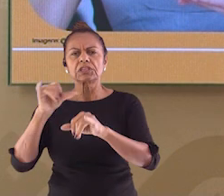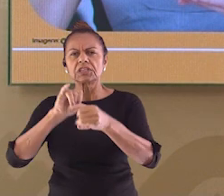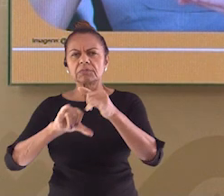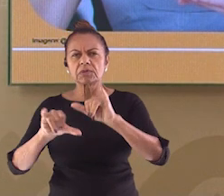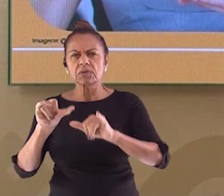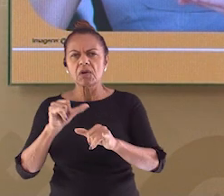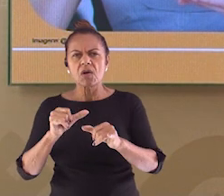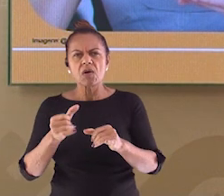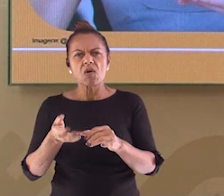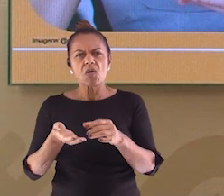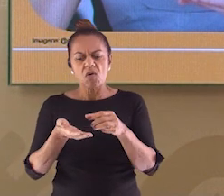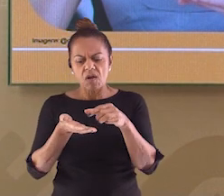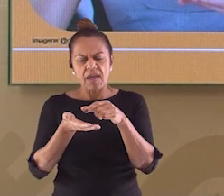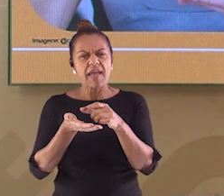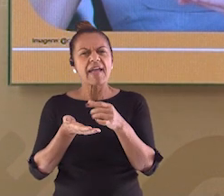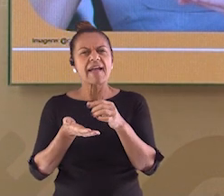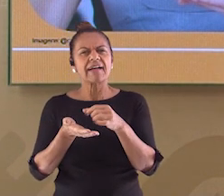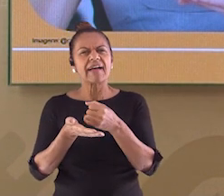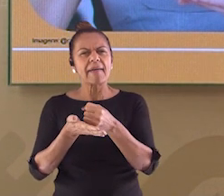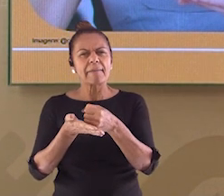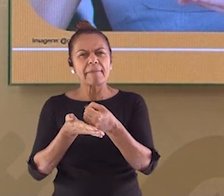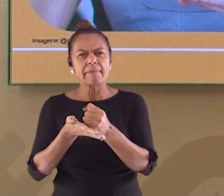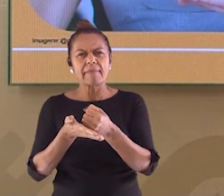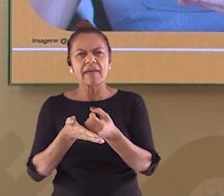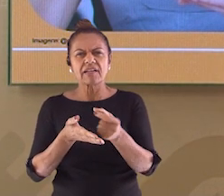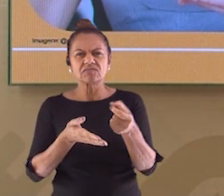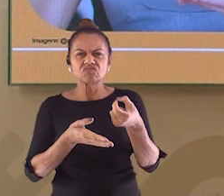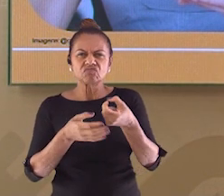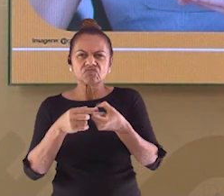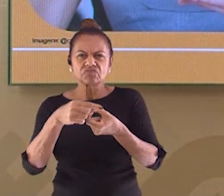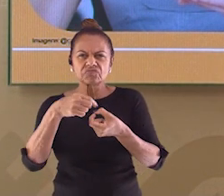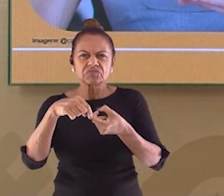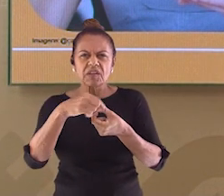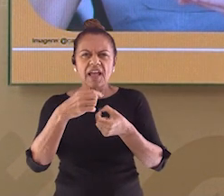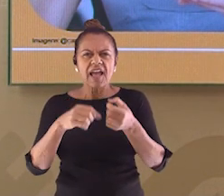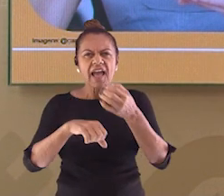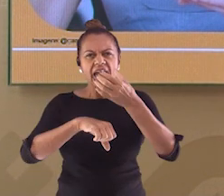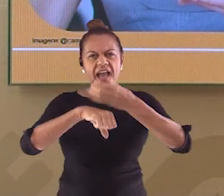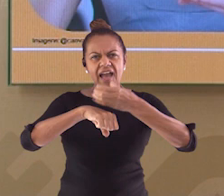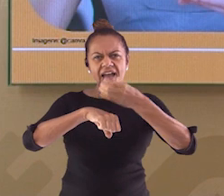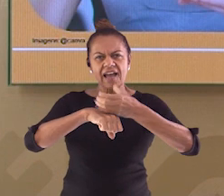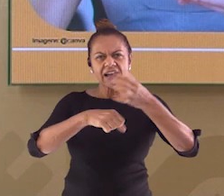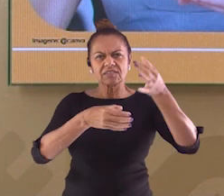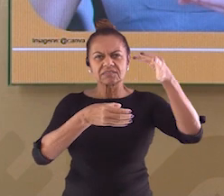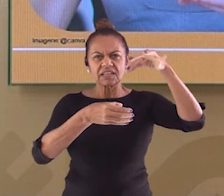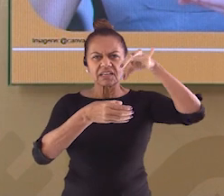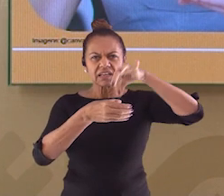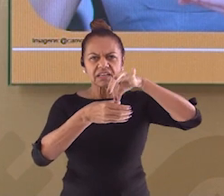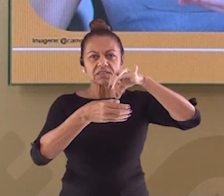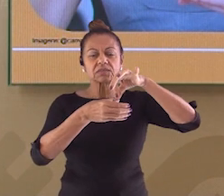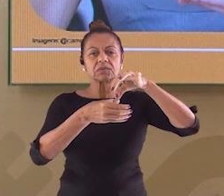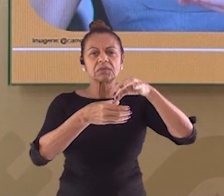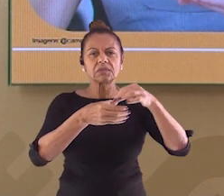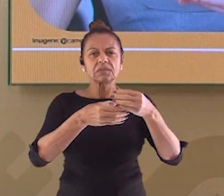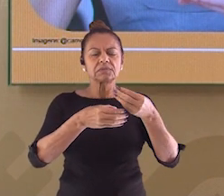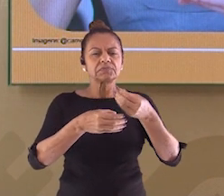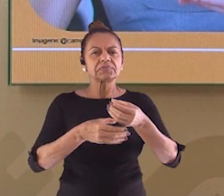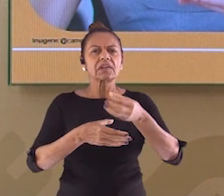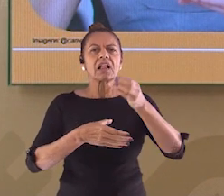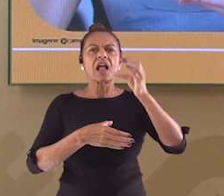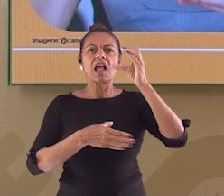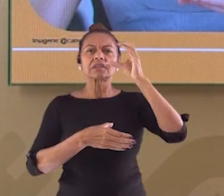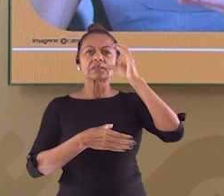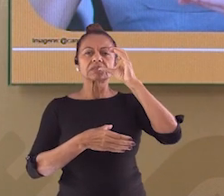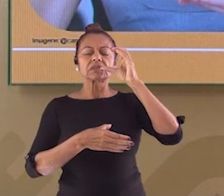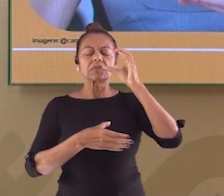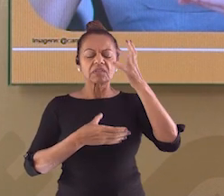você usa quando está com dor de cabeça? Pois é, ele desencadeia no nosso organismo um